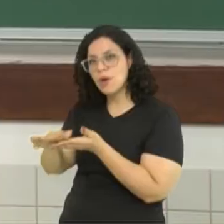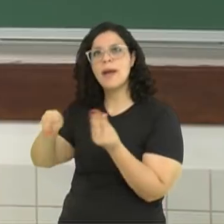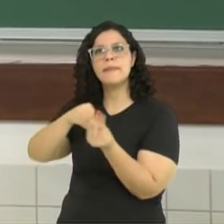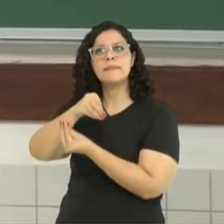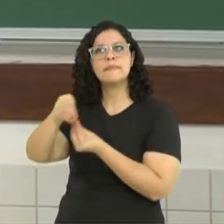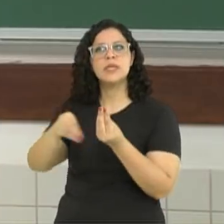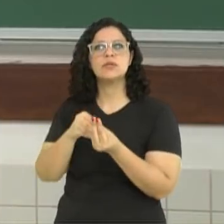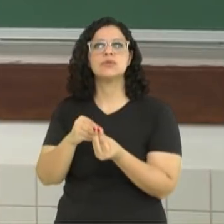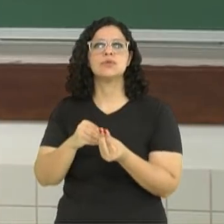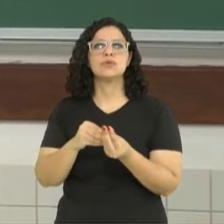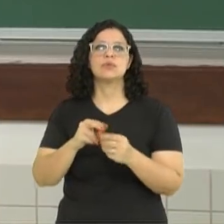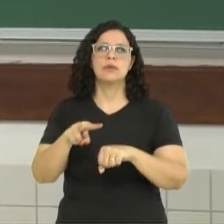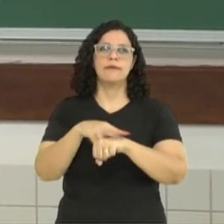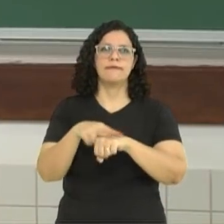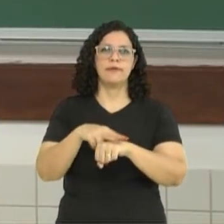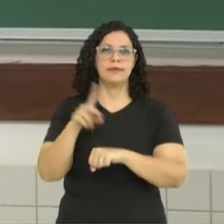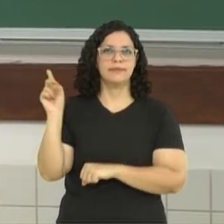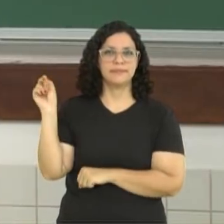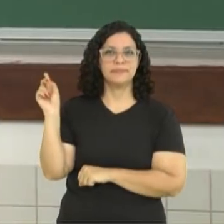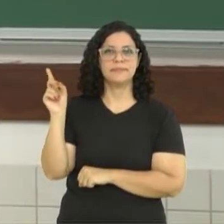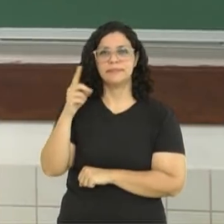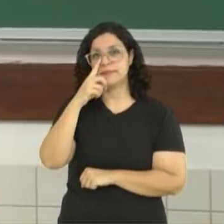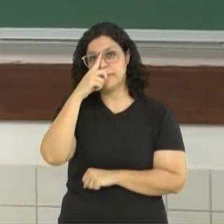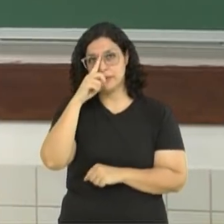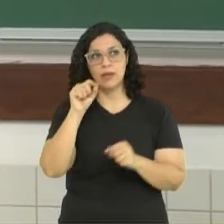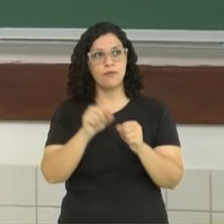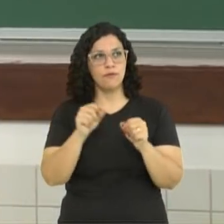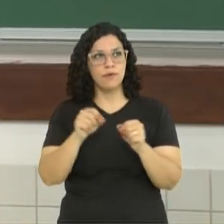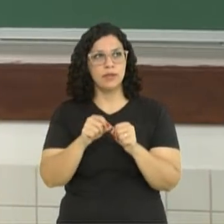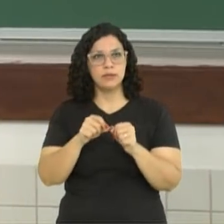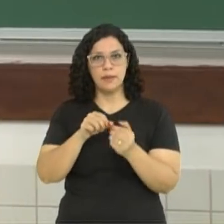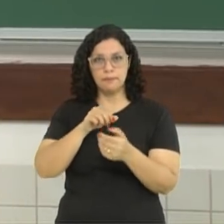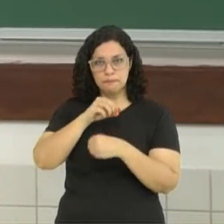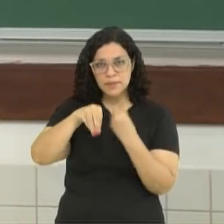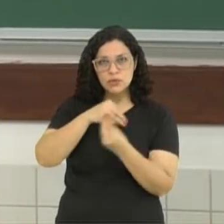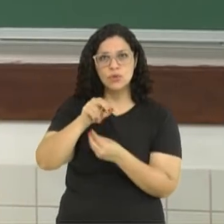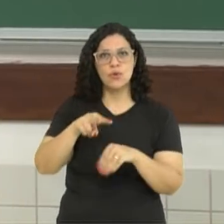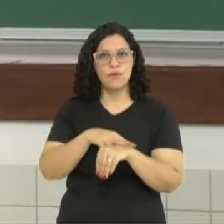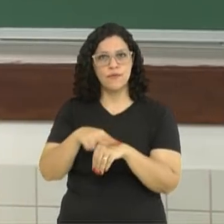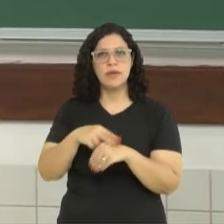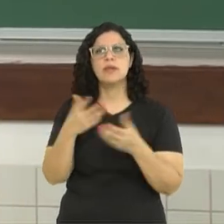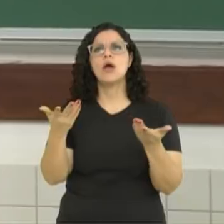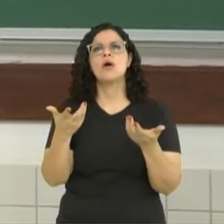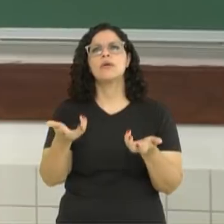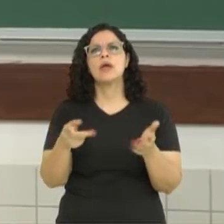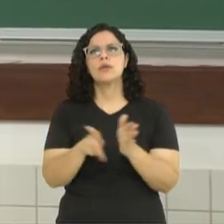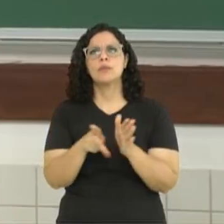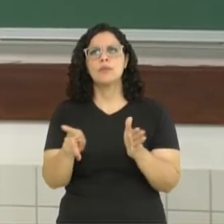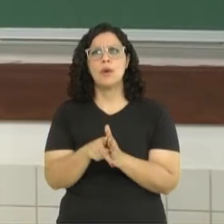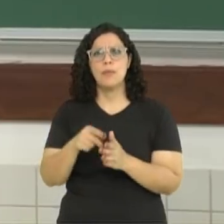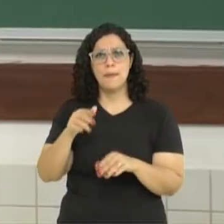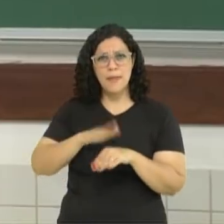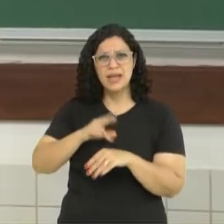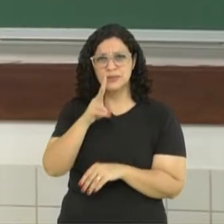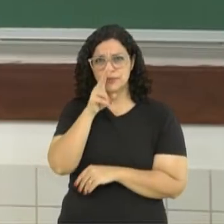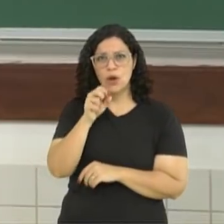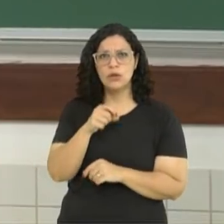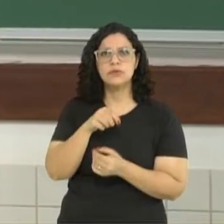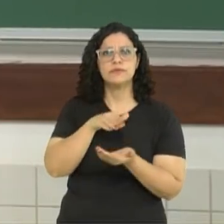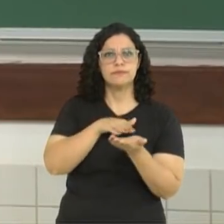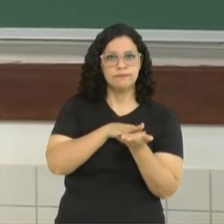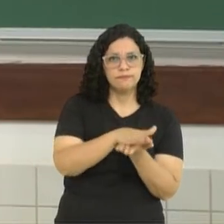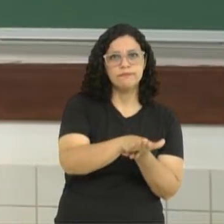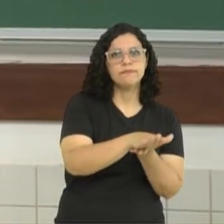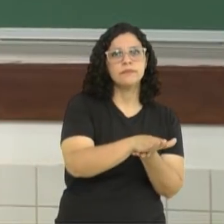amarelo. A mistura vai dar o quê? Vai dar o verde. Fez essa mistura, deu verde, eu quero agora evidenciar isso, eu passo